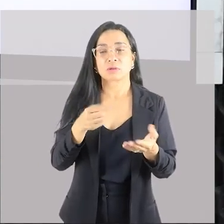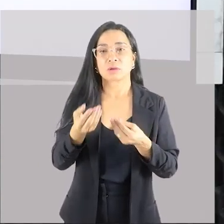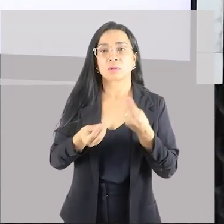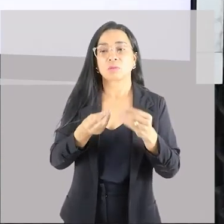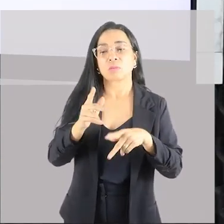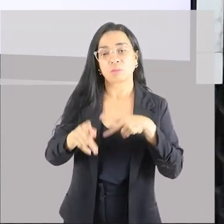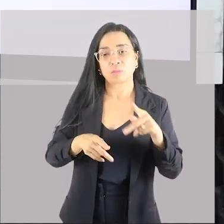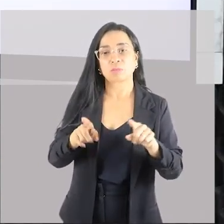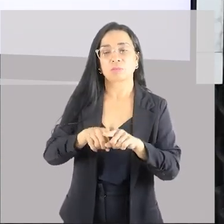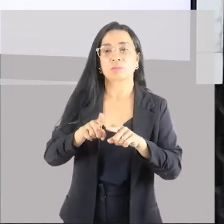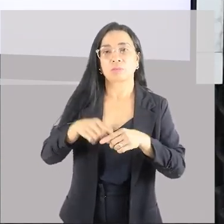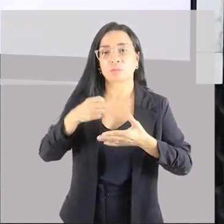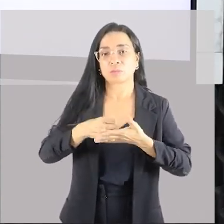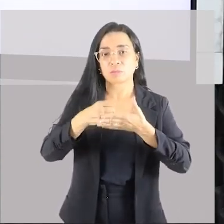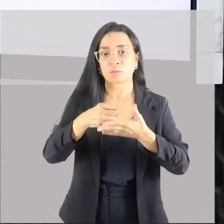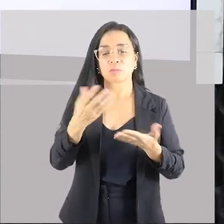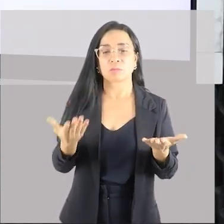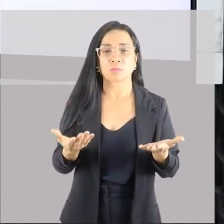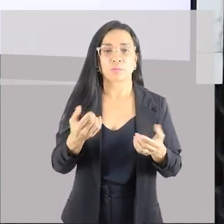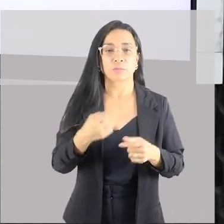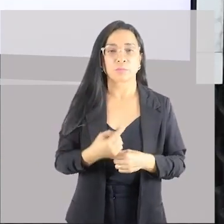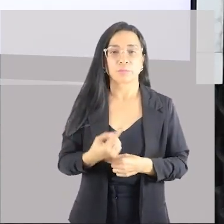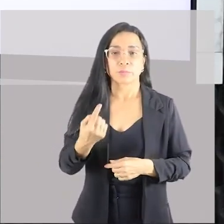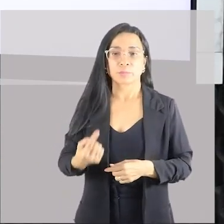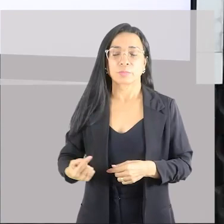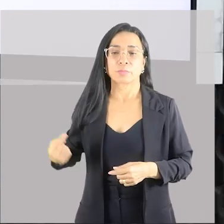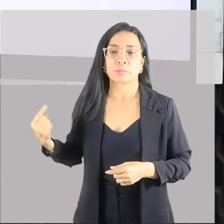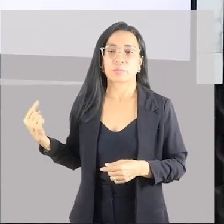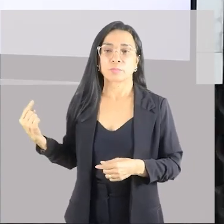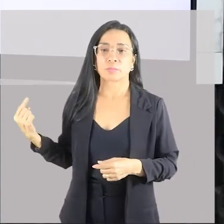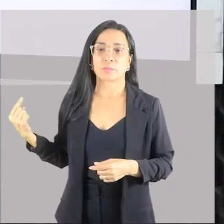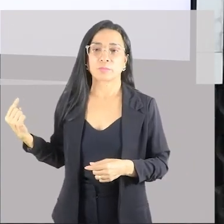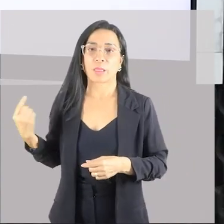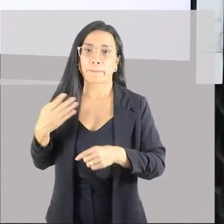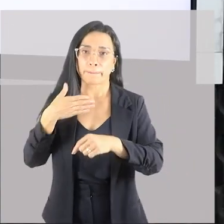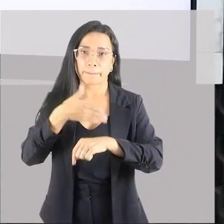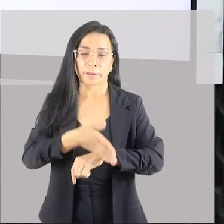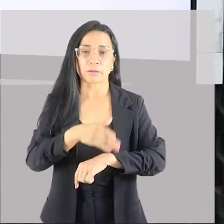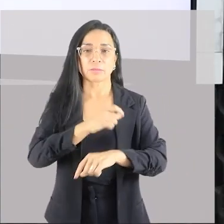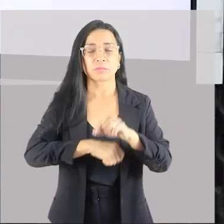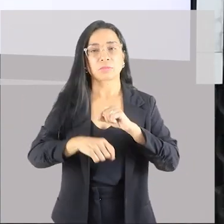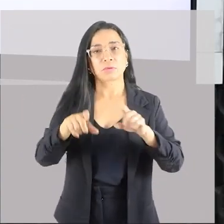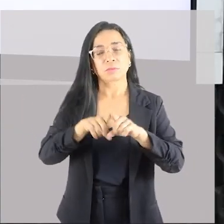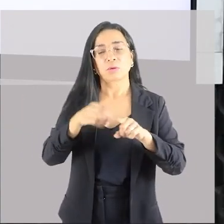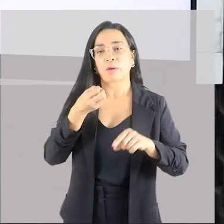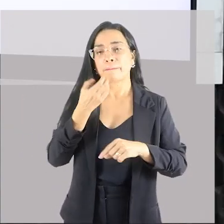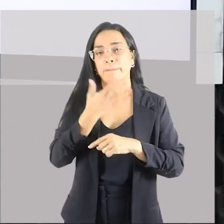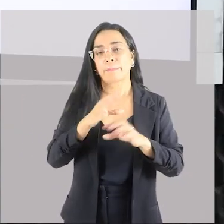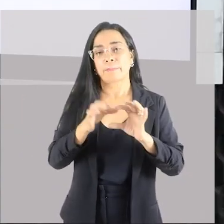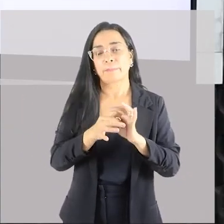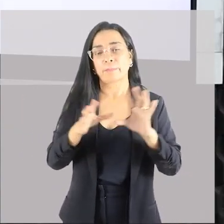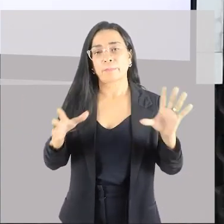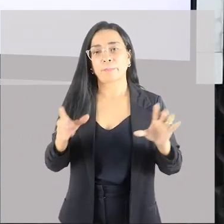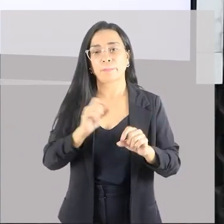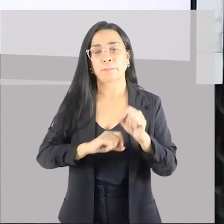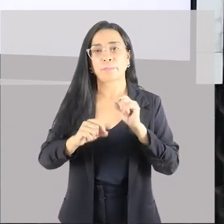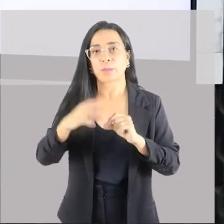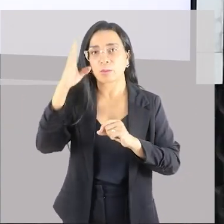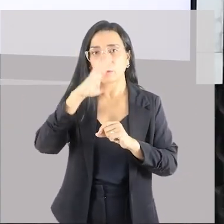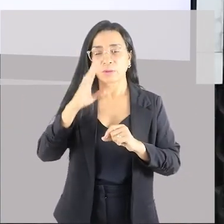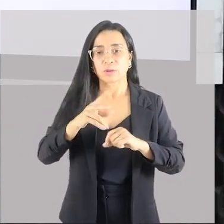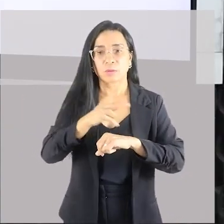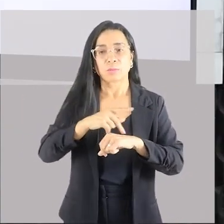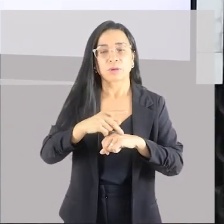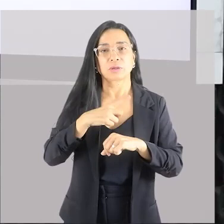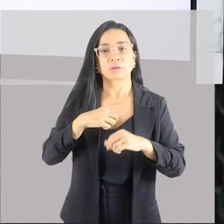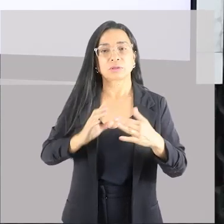colabora. Ou participativa, também é uma bela democracia participativa. O Brasil é um país que